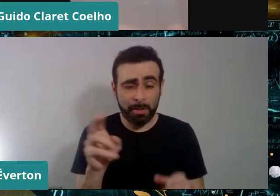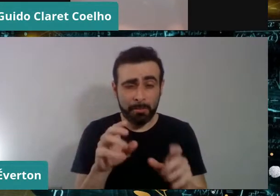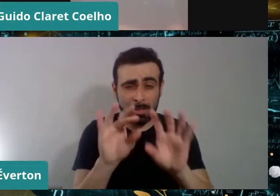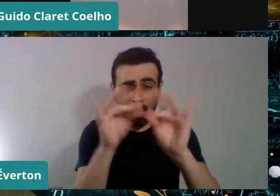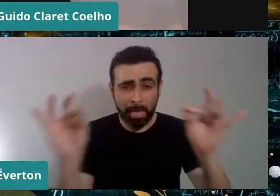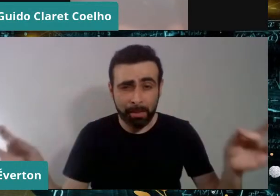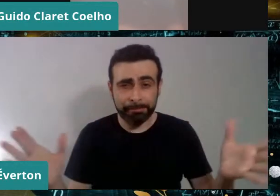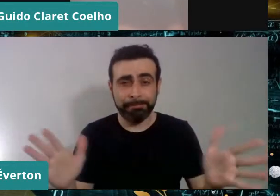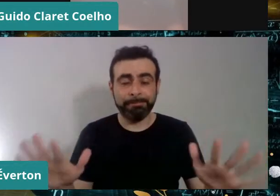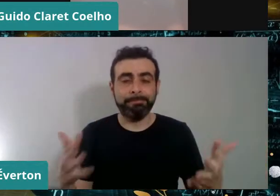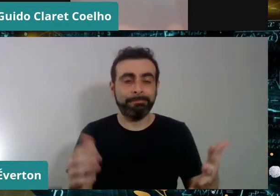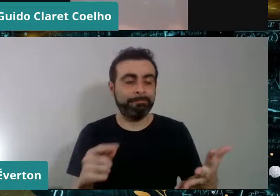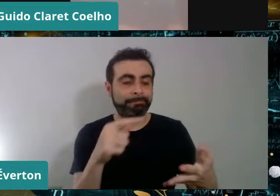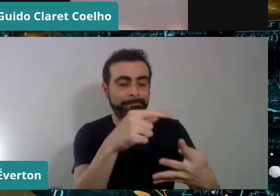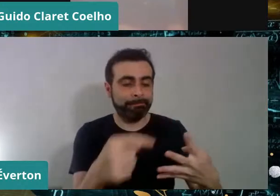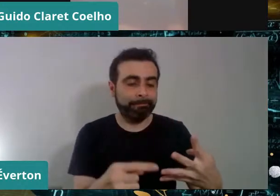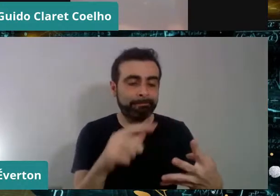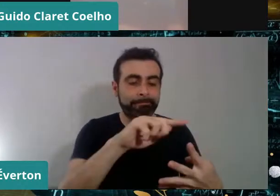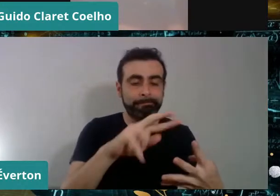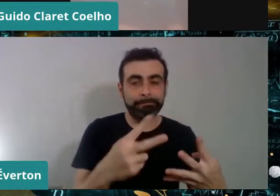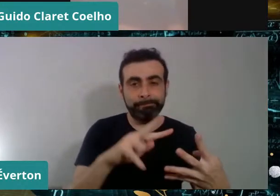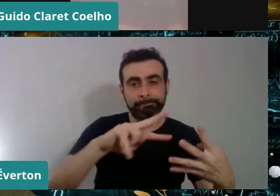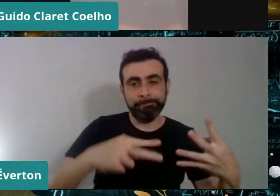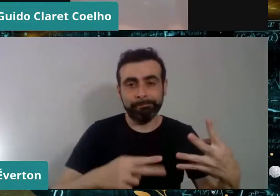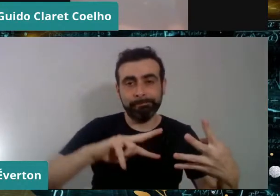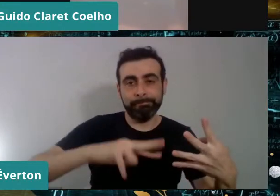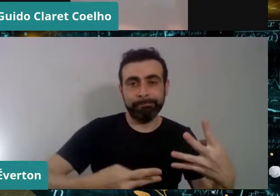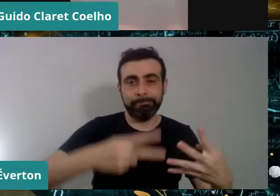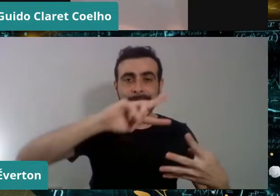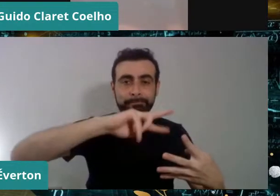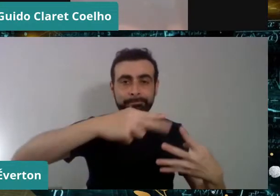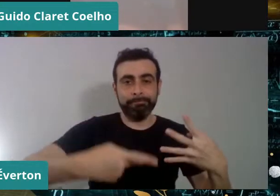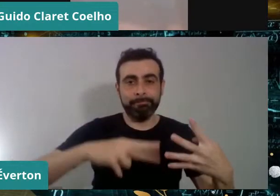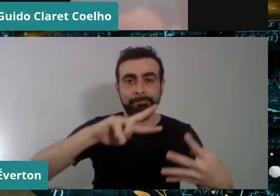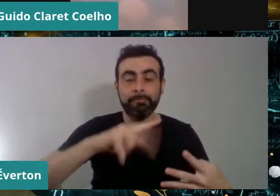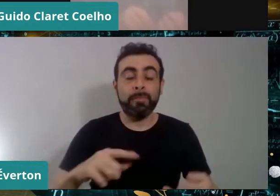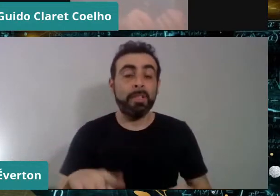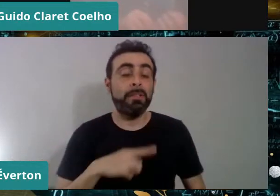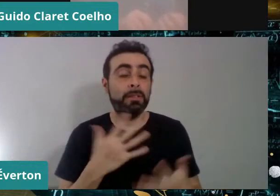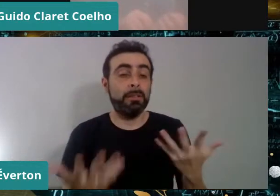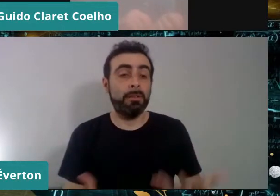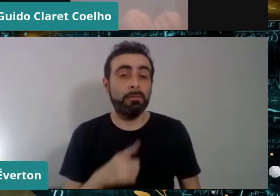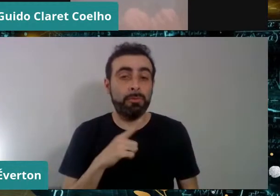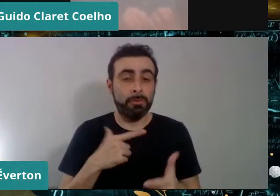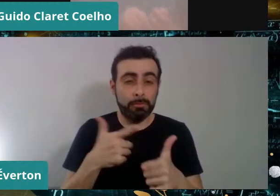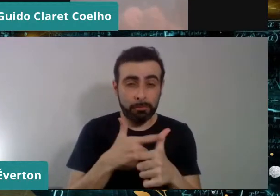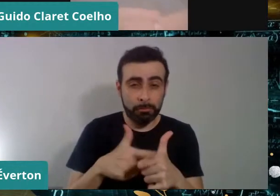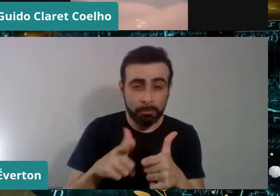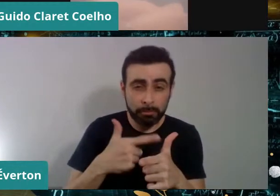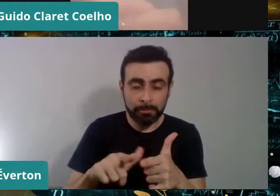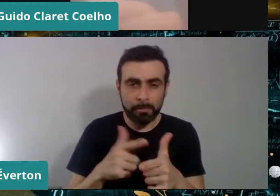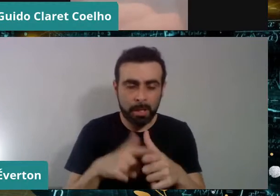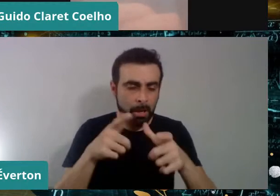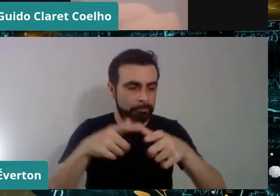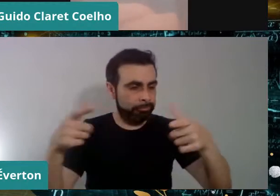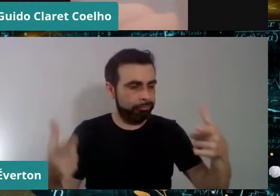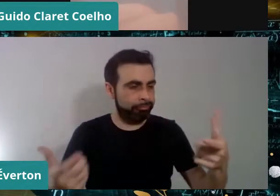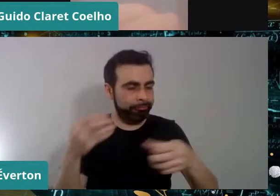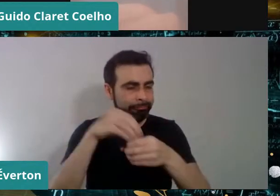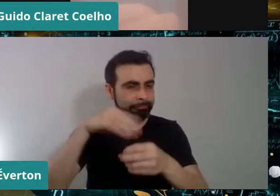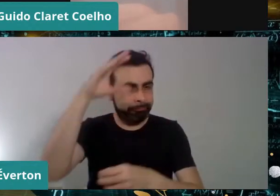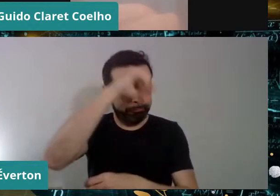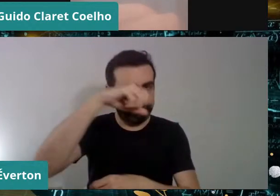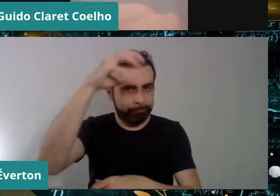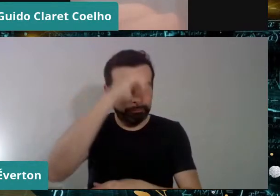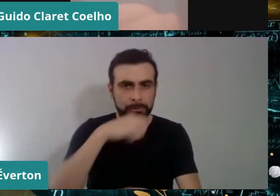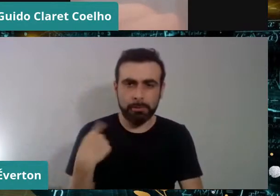era uma coisa assim que criava um certo peso, né? Uma dificuldade a mais para o aprendizado. E como professor eu sentia